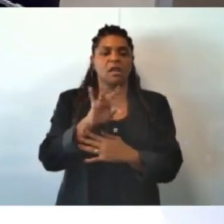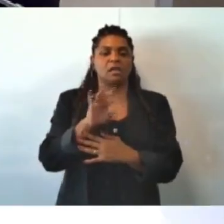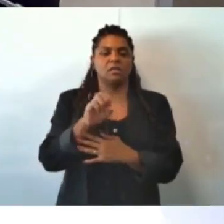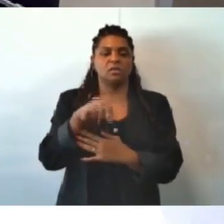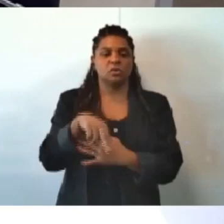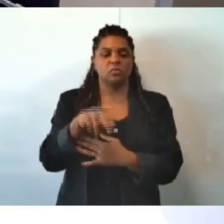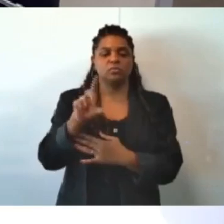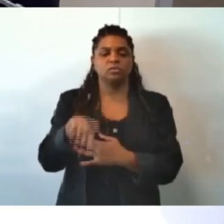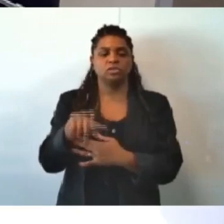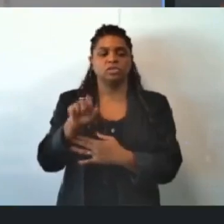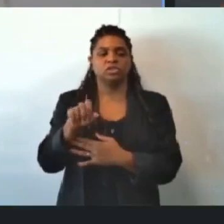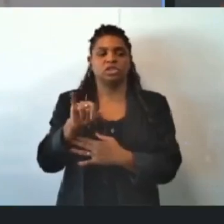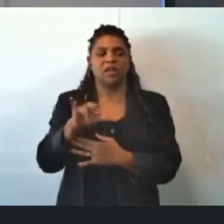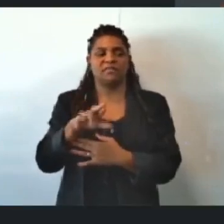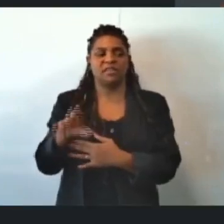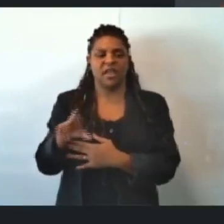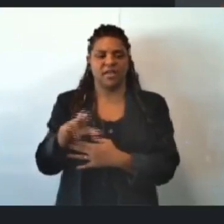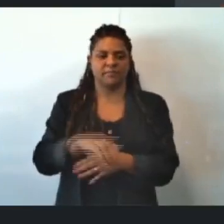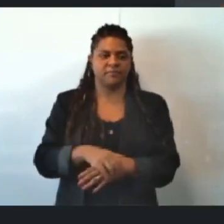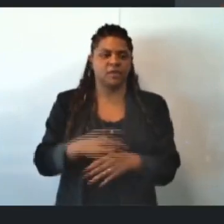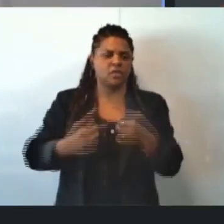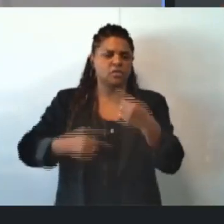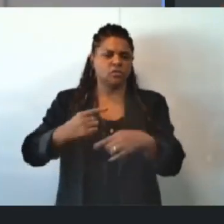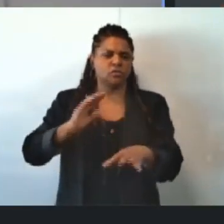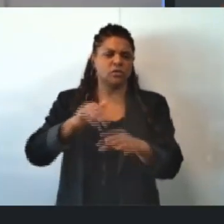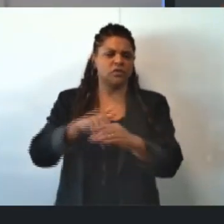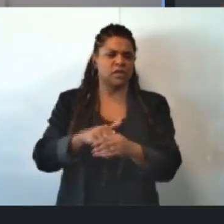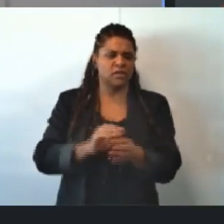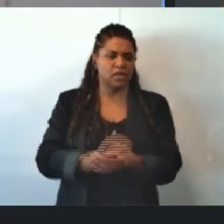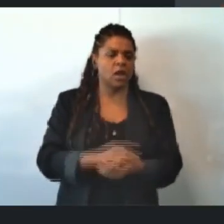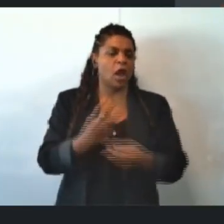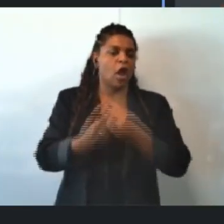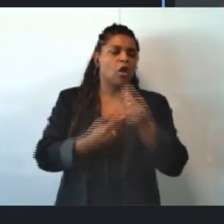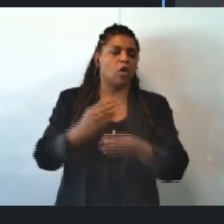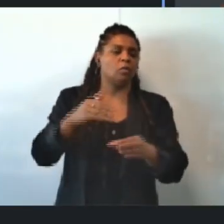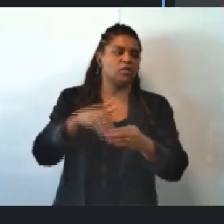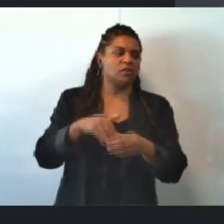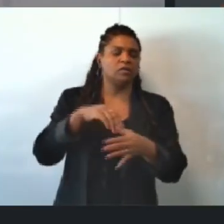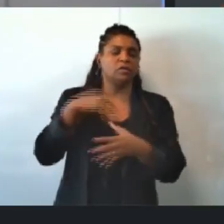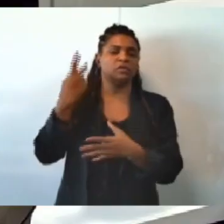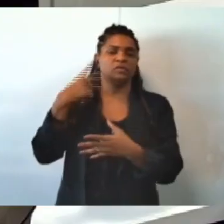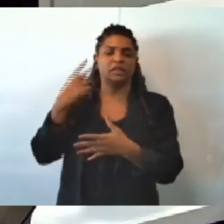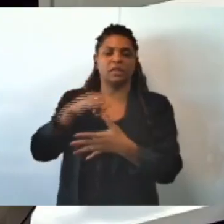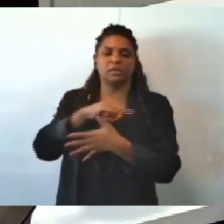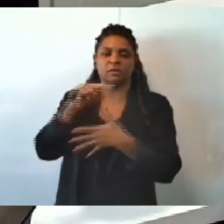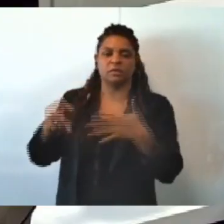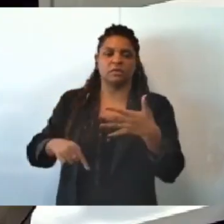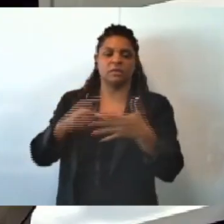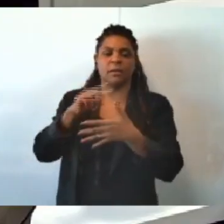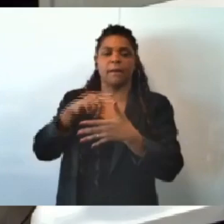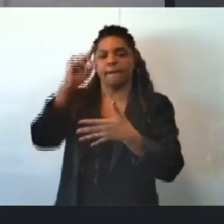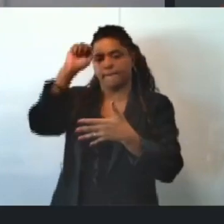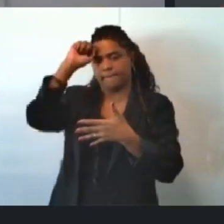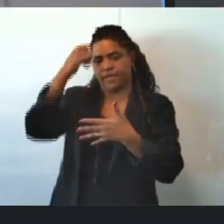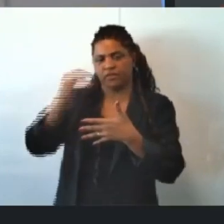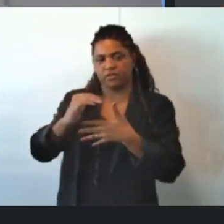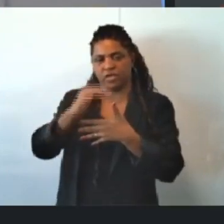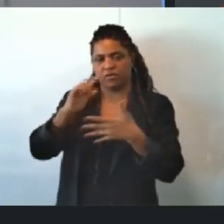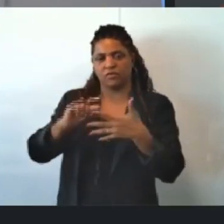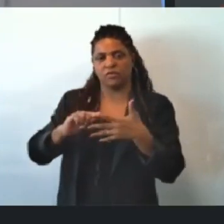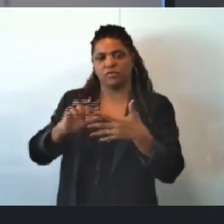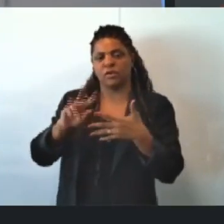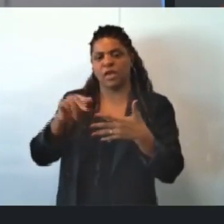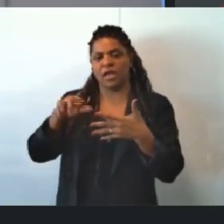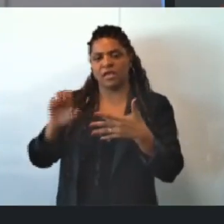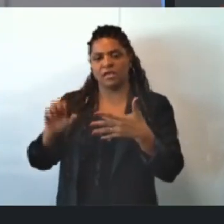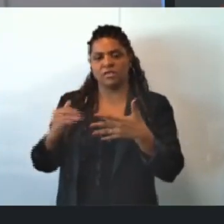acordo. Henrique Braga. De acordo. Miltinho CGE. De acordo. Fernando Luiz. Com requerimento. Eu também estou de